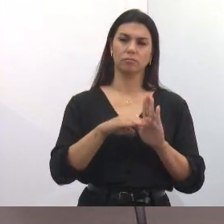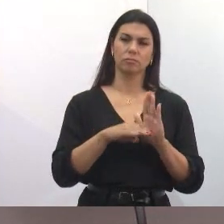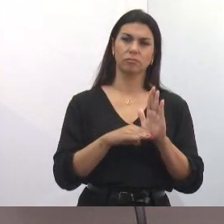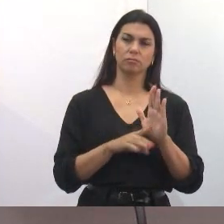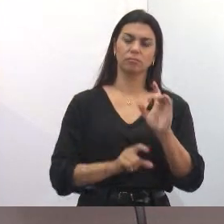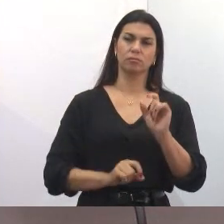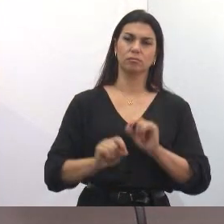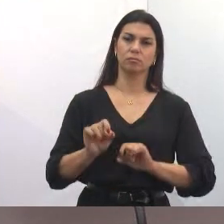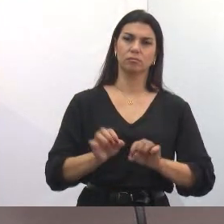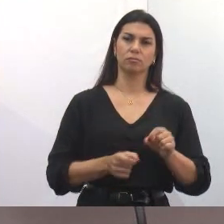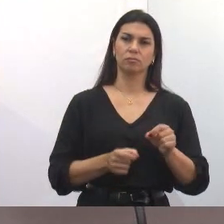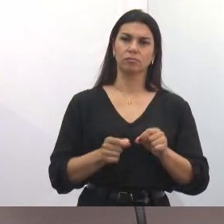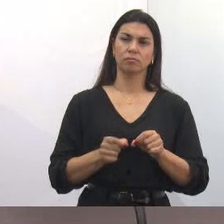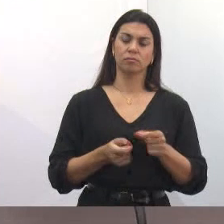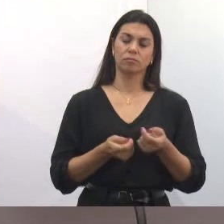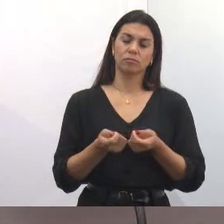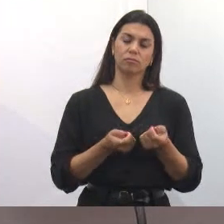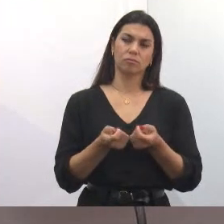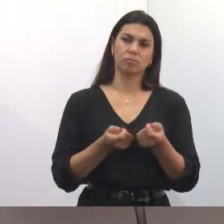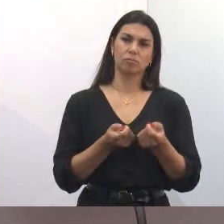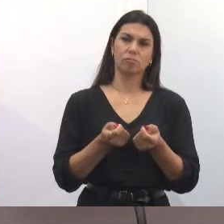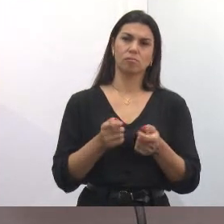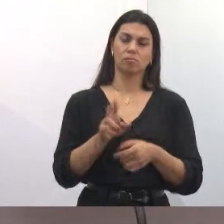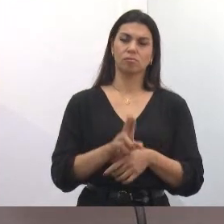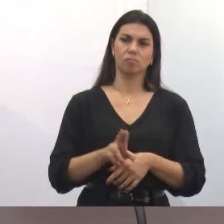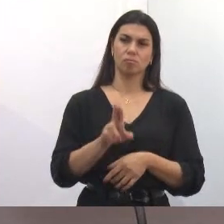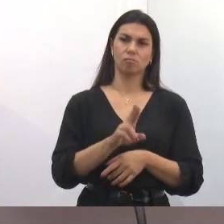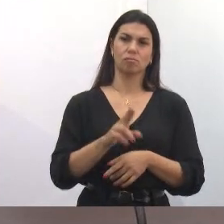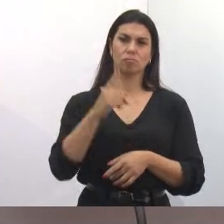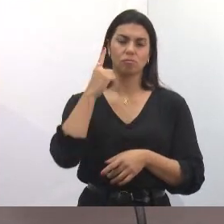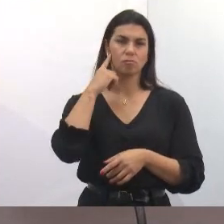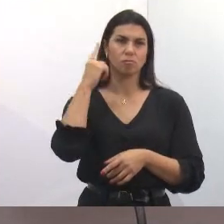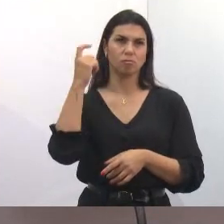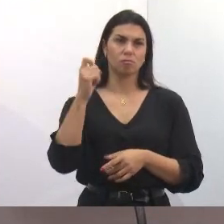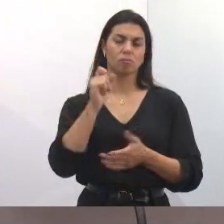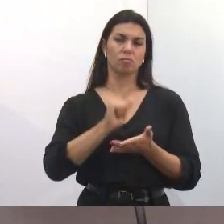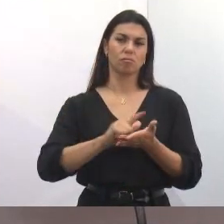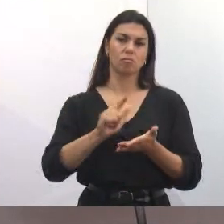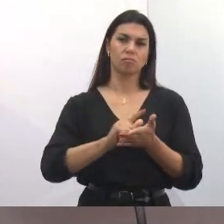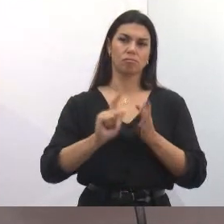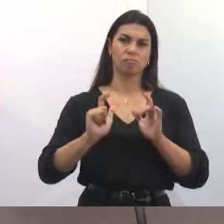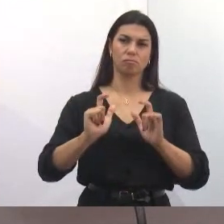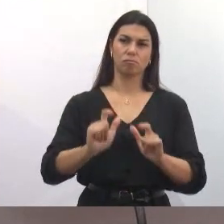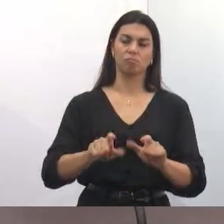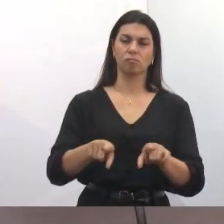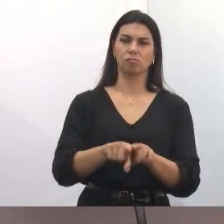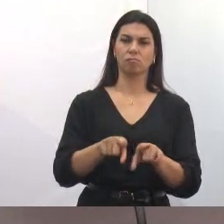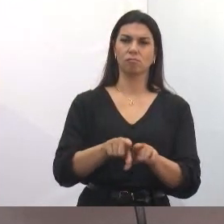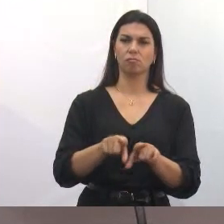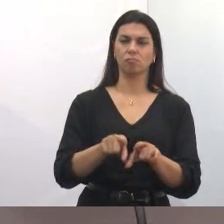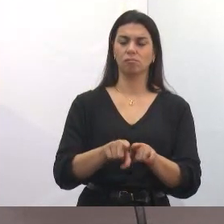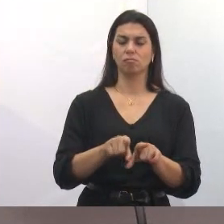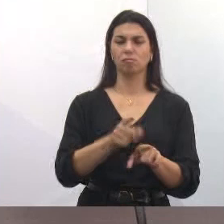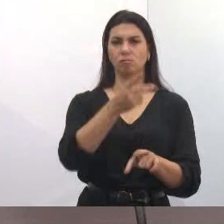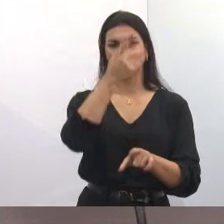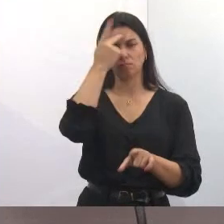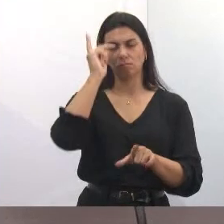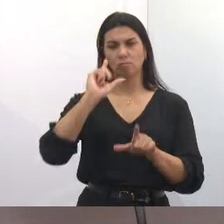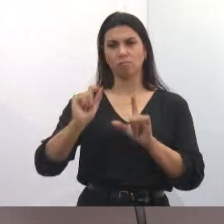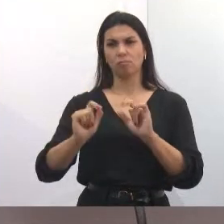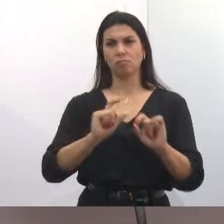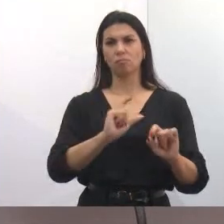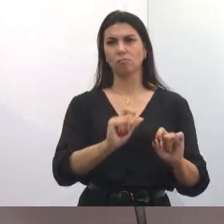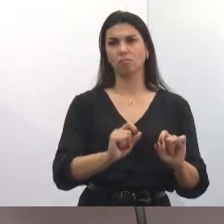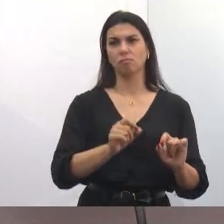controle do uso de equipamentos sonoros, a limpeza do local e a retirada dos participantes ao final do evento.